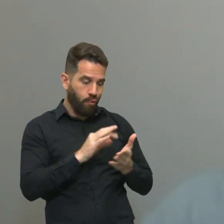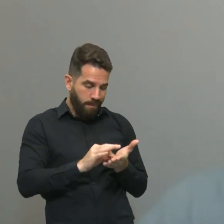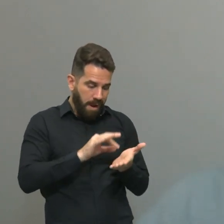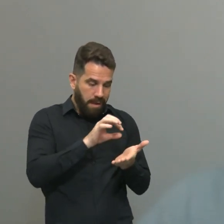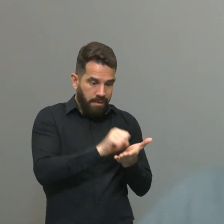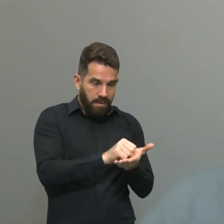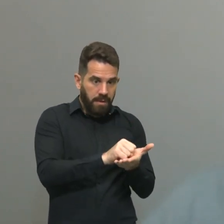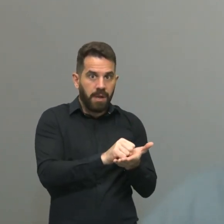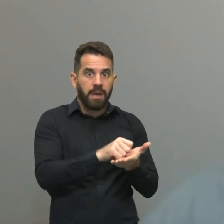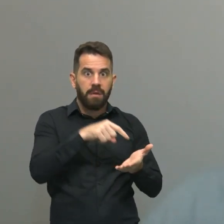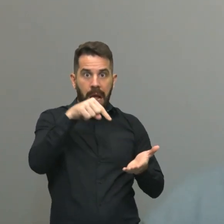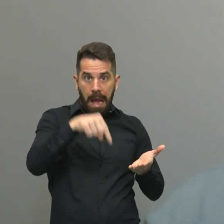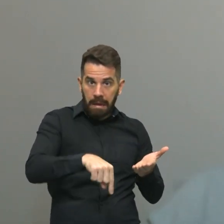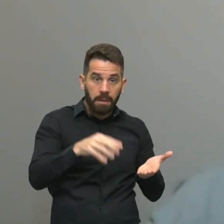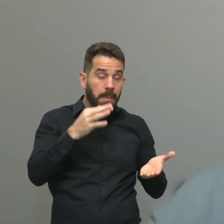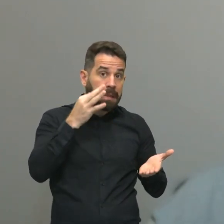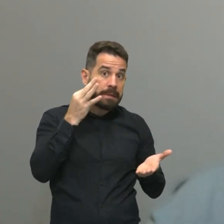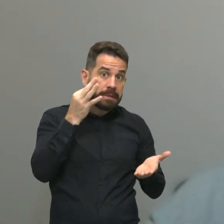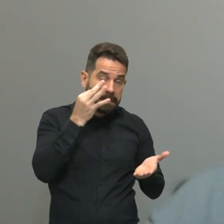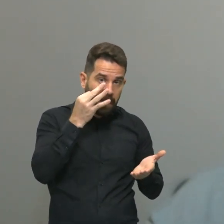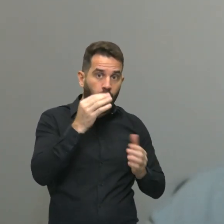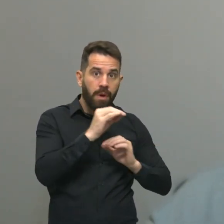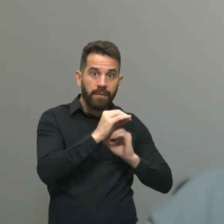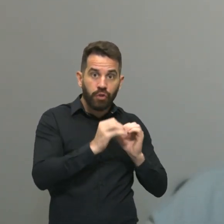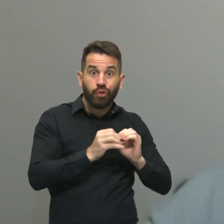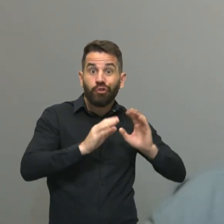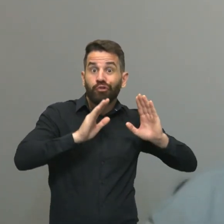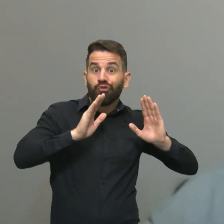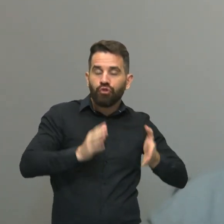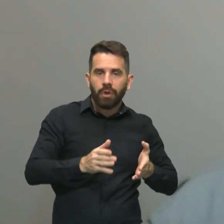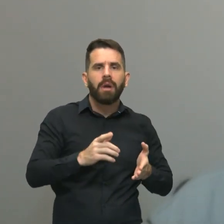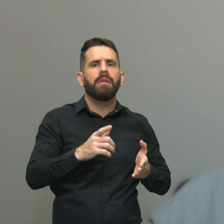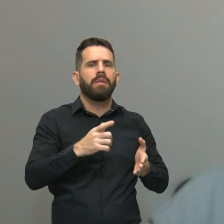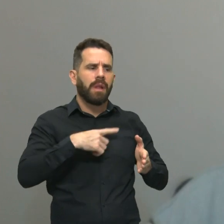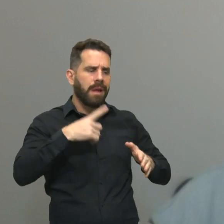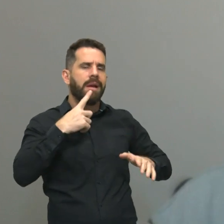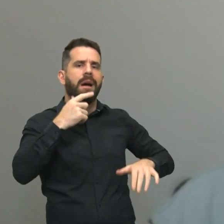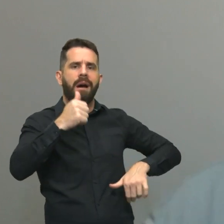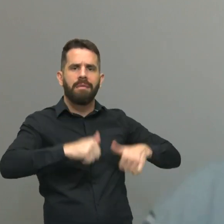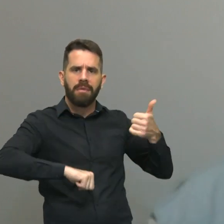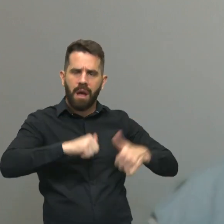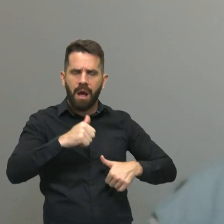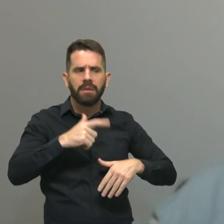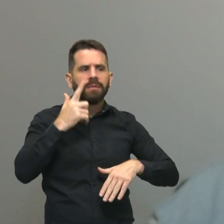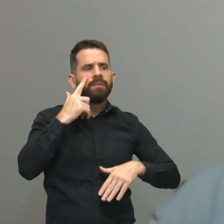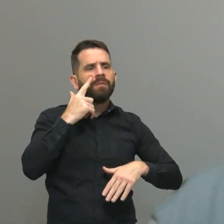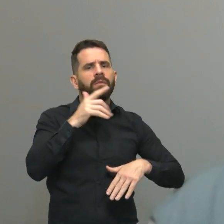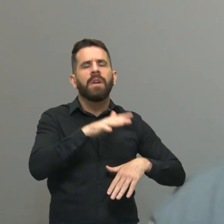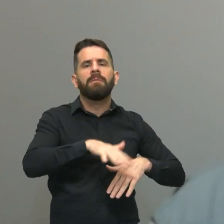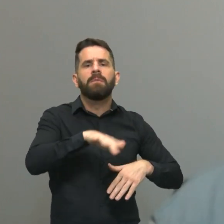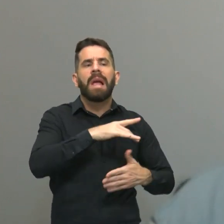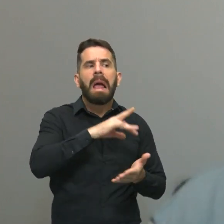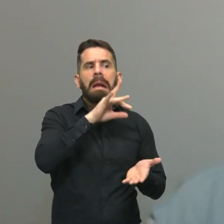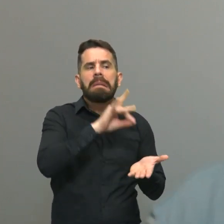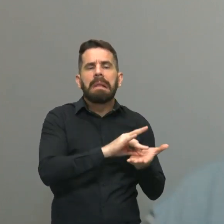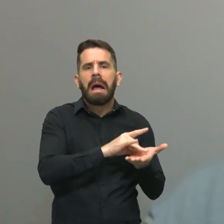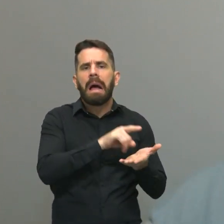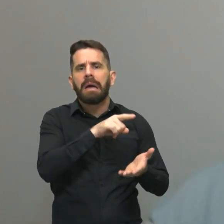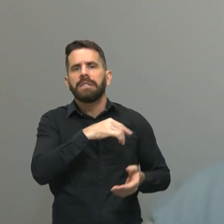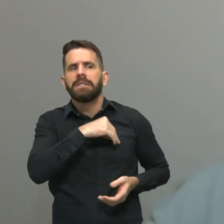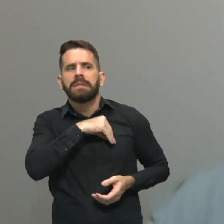dele. Então, essa análise socioeconômica para a Pró-Reitoria de Assuntos Estudantis já é o